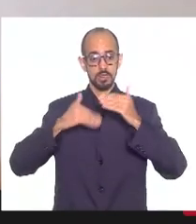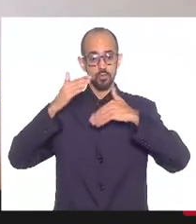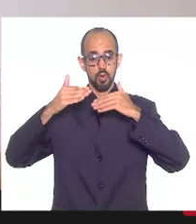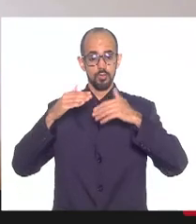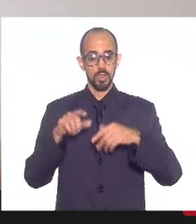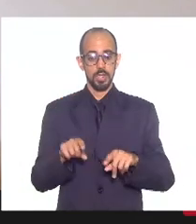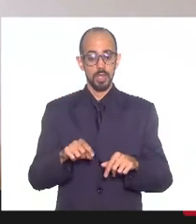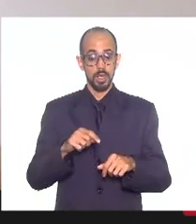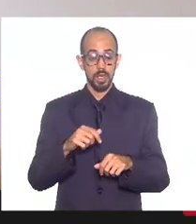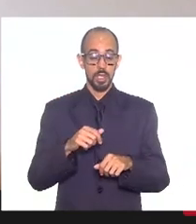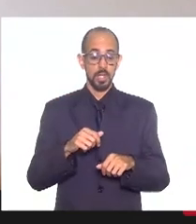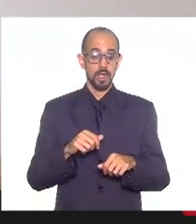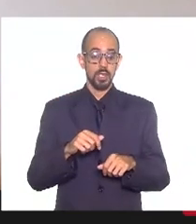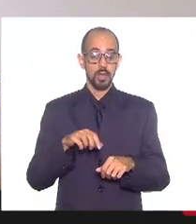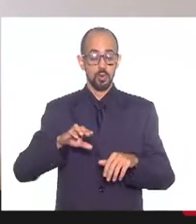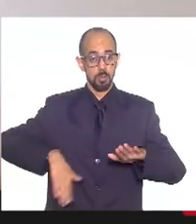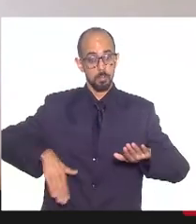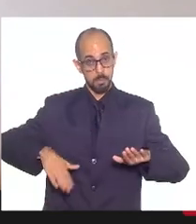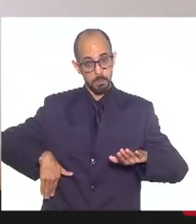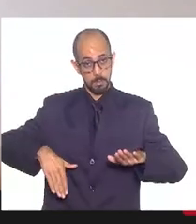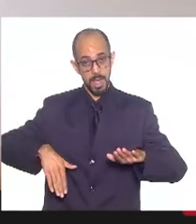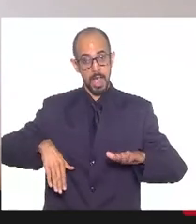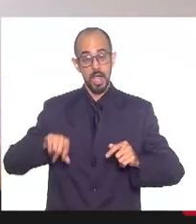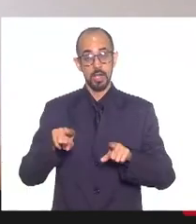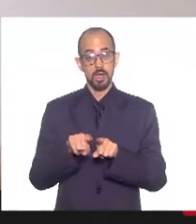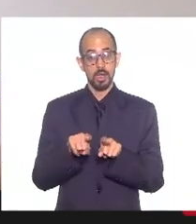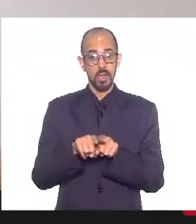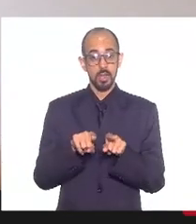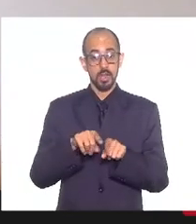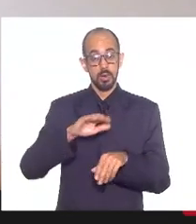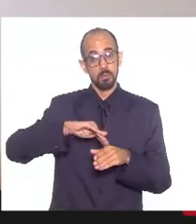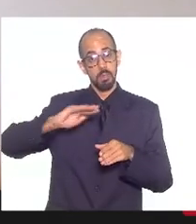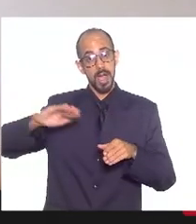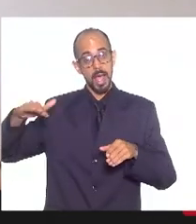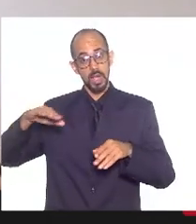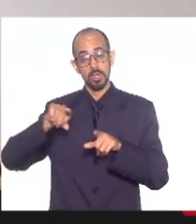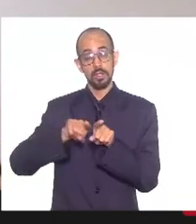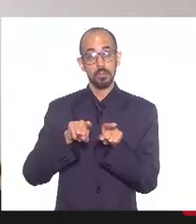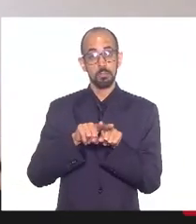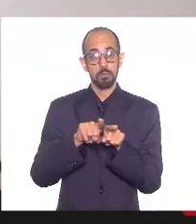lá fora, no mar, ela vai desenvolver também os gasodutos